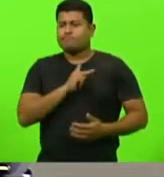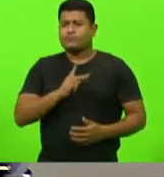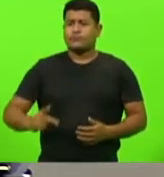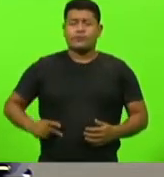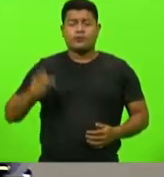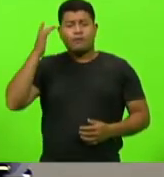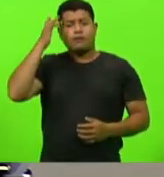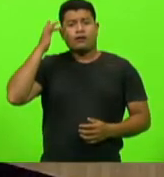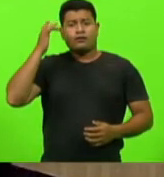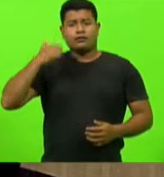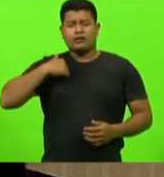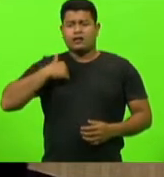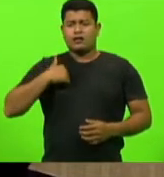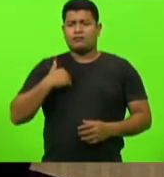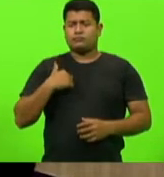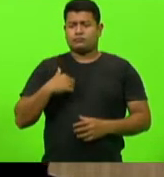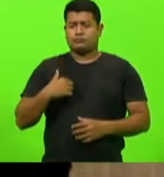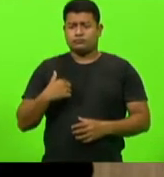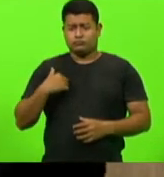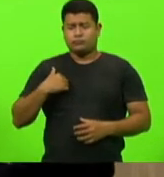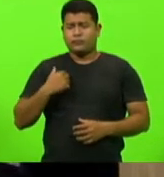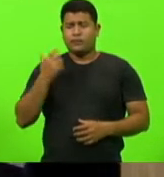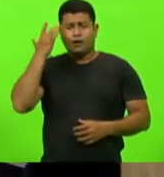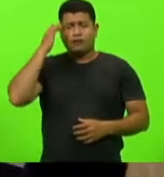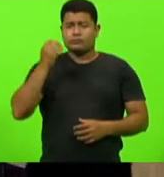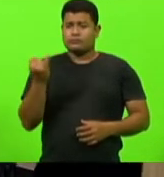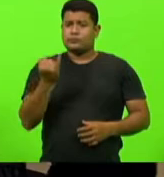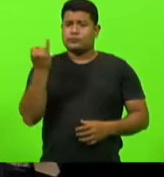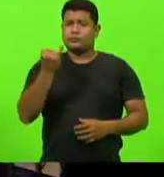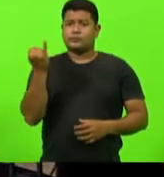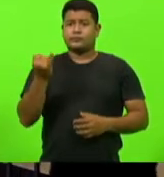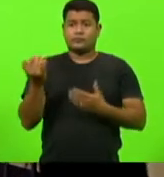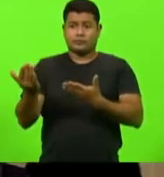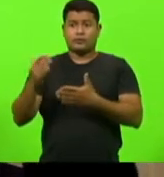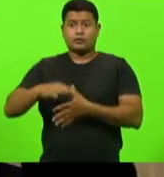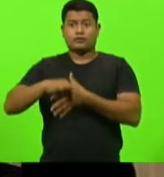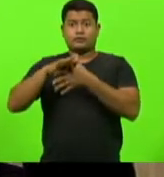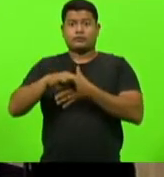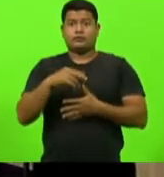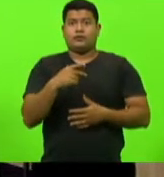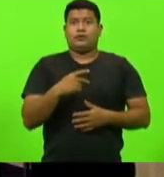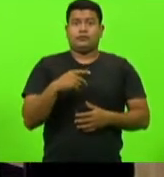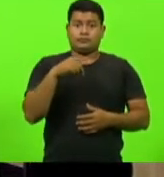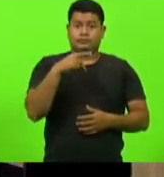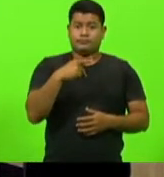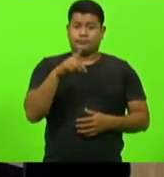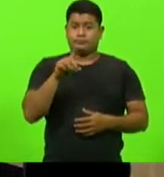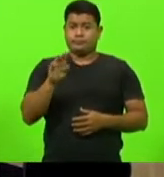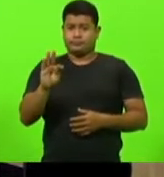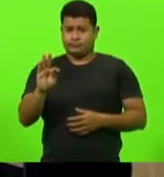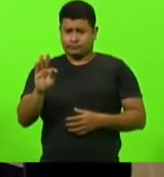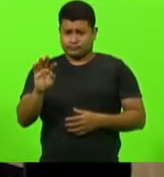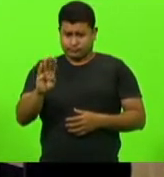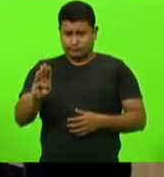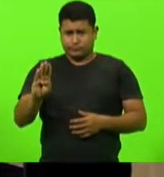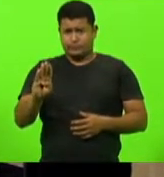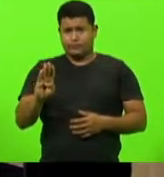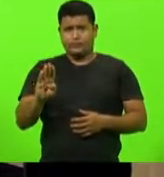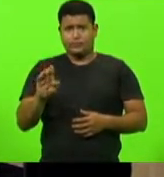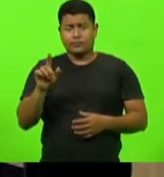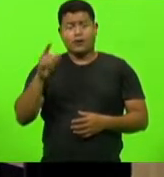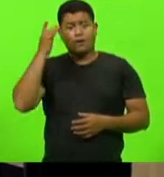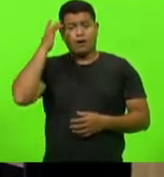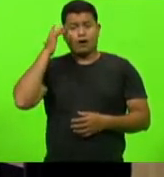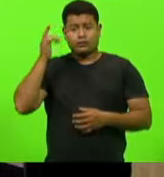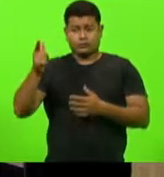PTB, nada, mas eu acho que é importante o autor do requerimento tá na sessão para a gente discutir um requerimento dele, senão realmente